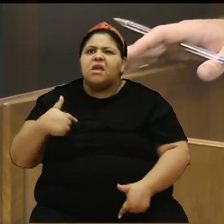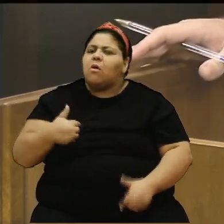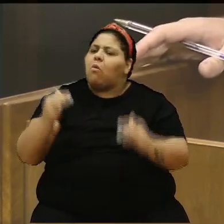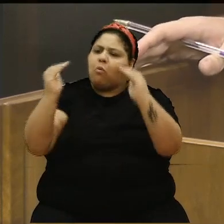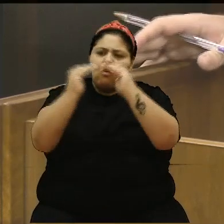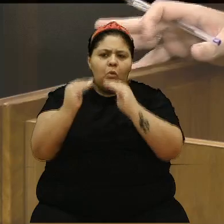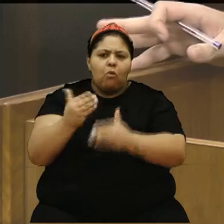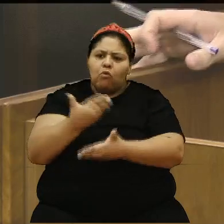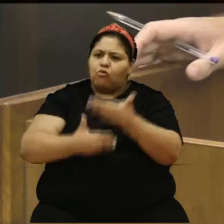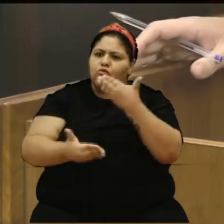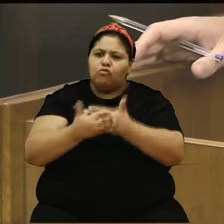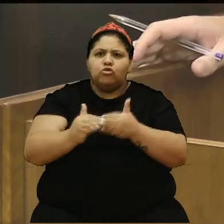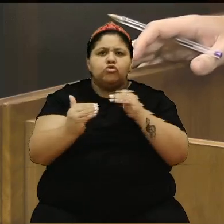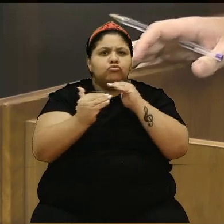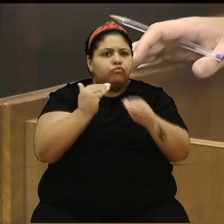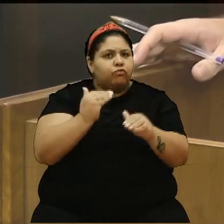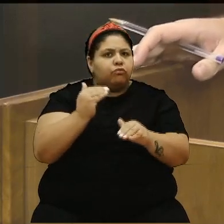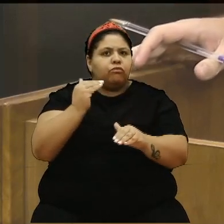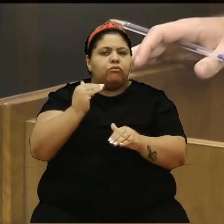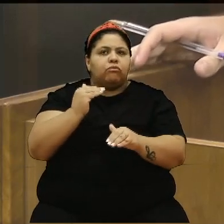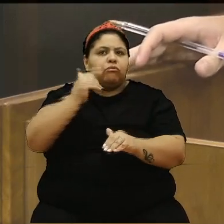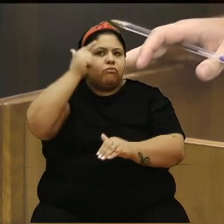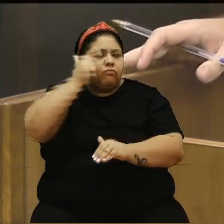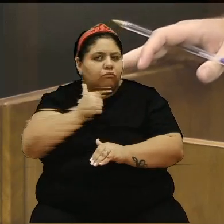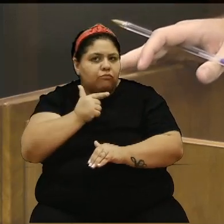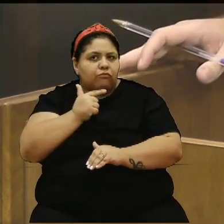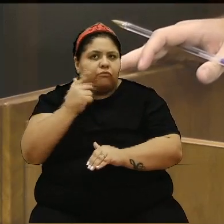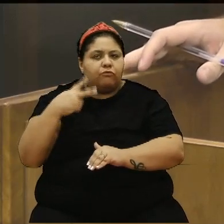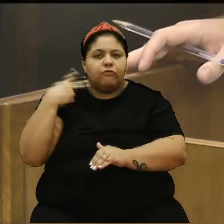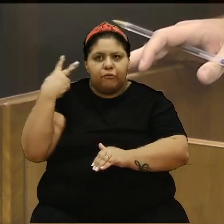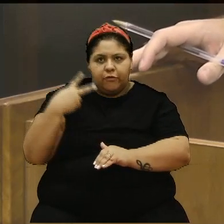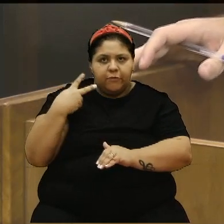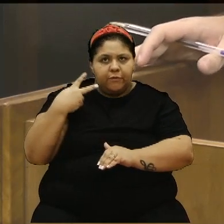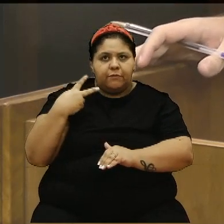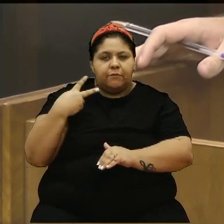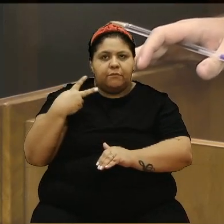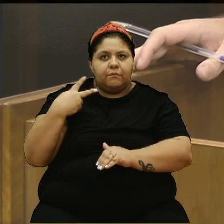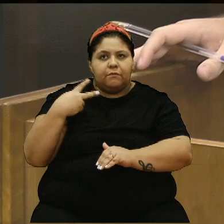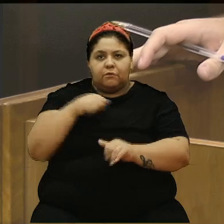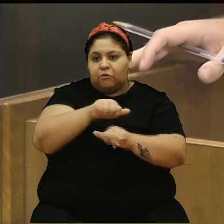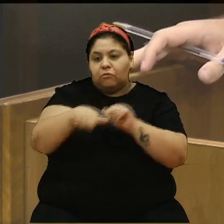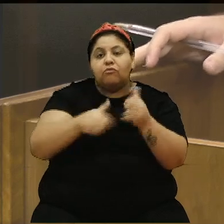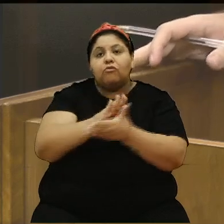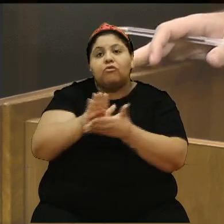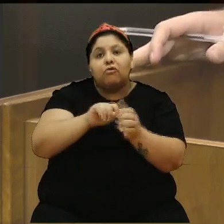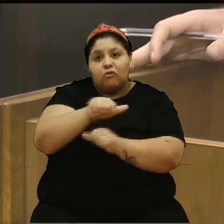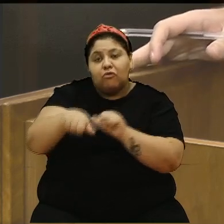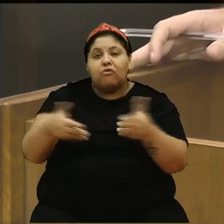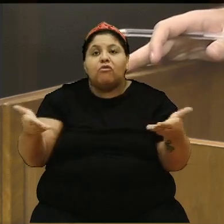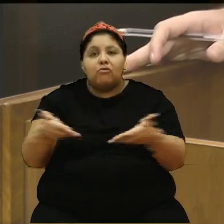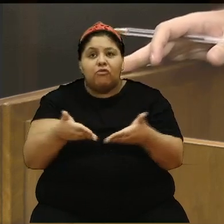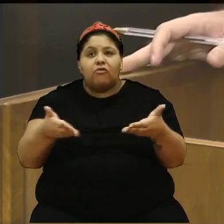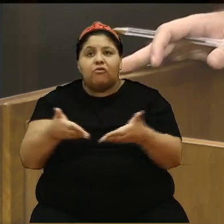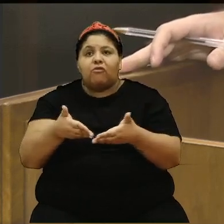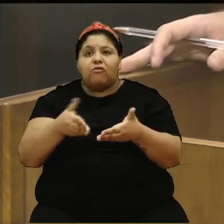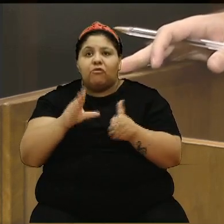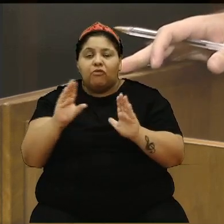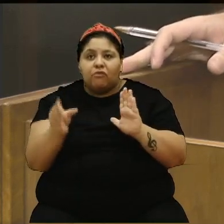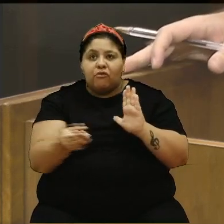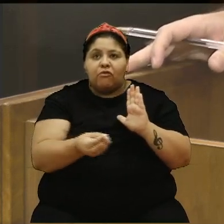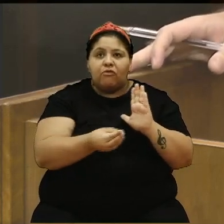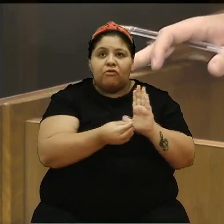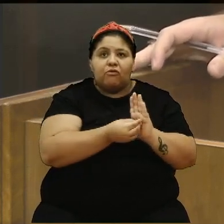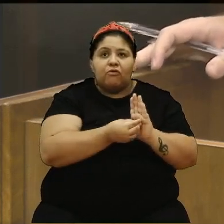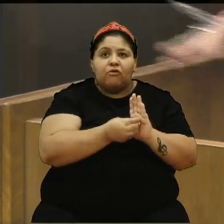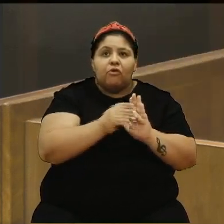falou aqui, só vou discordar de um trecho do Lucas, que o vereador Lucas aqui falou que não mudou nada. Na verdade, mudou. Agora eles estão colocando todo para as pessoas esperar